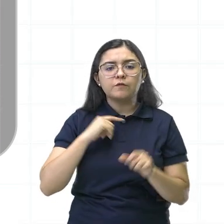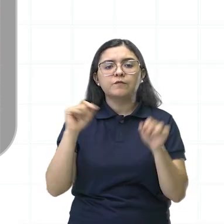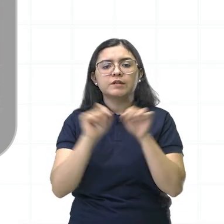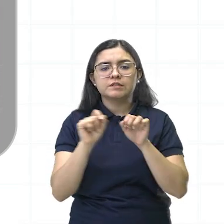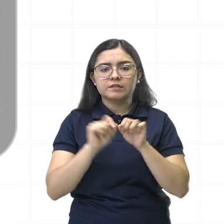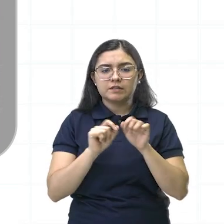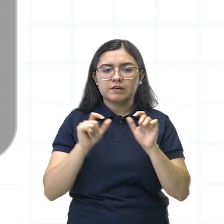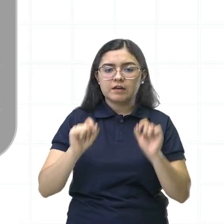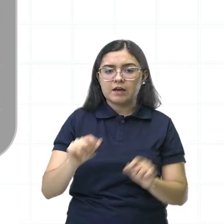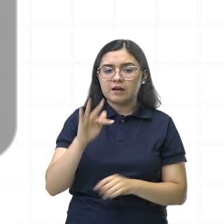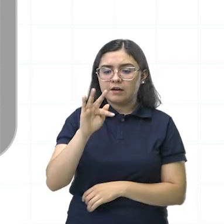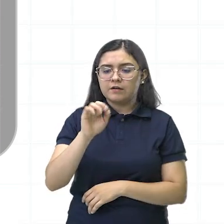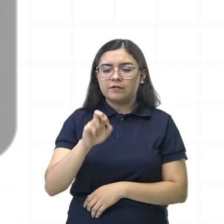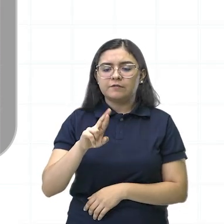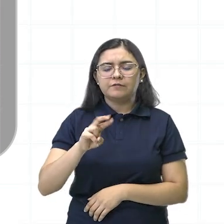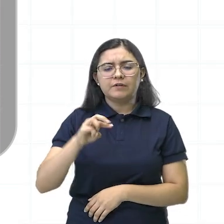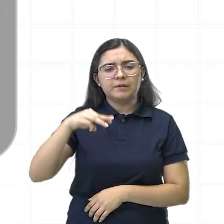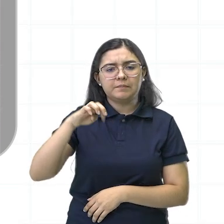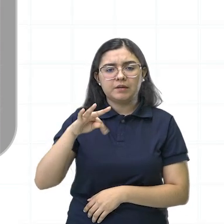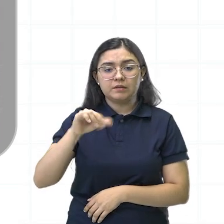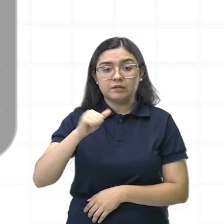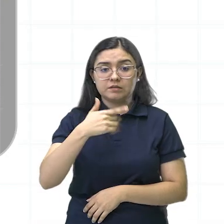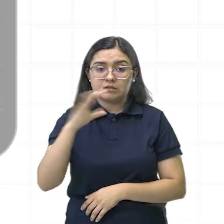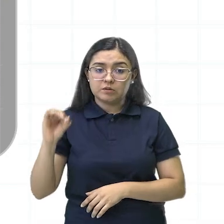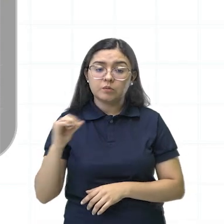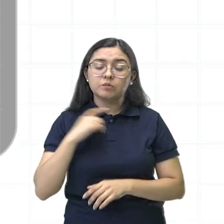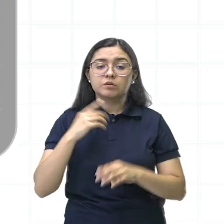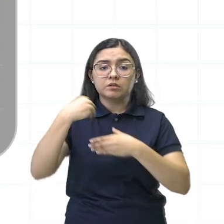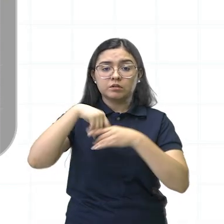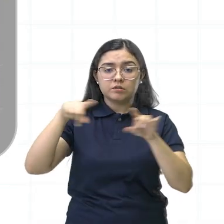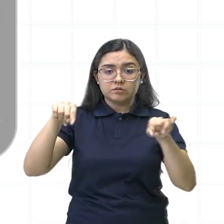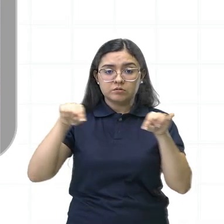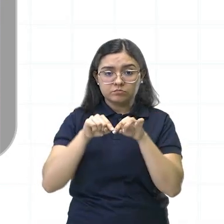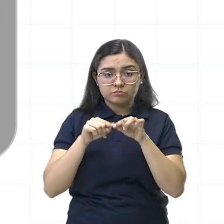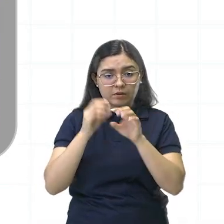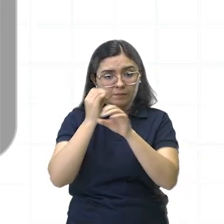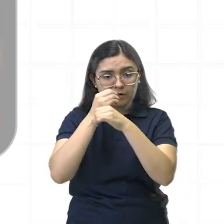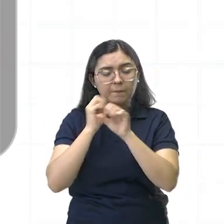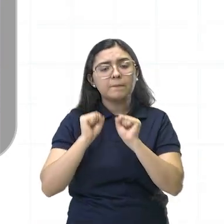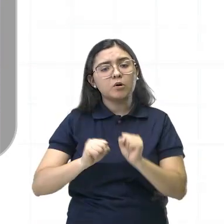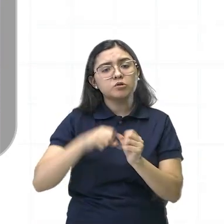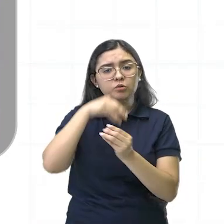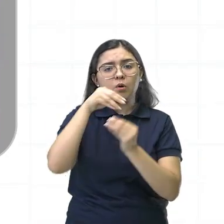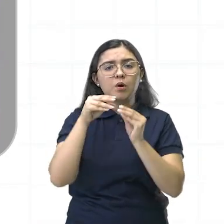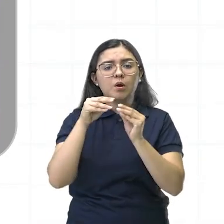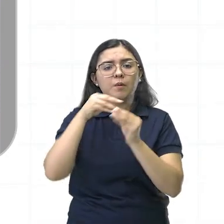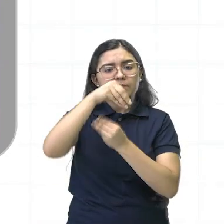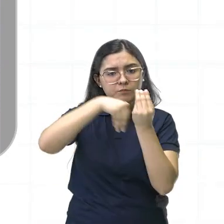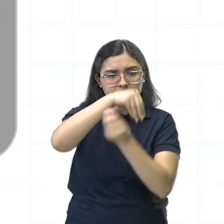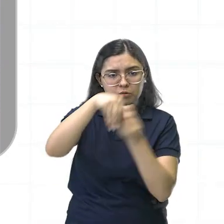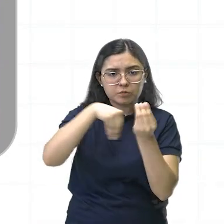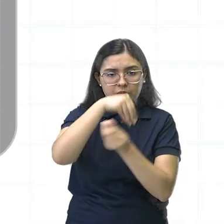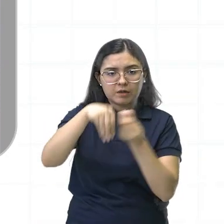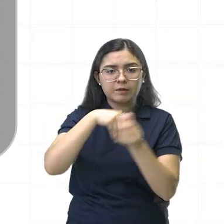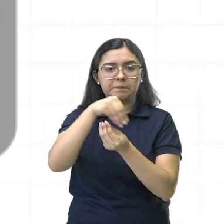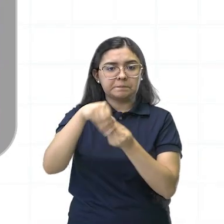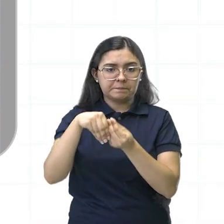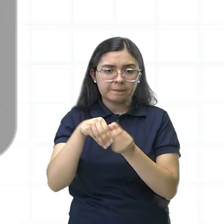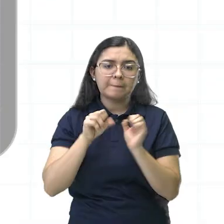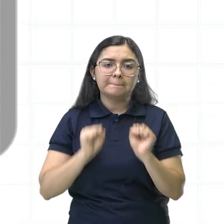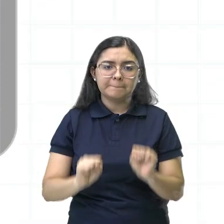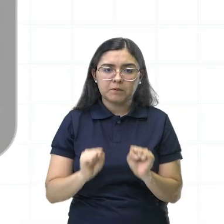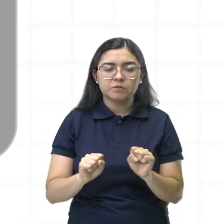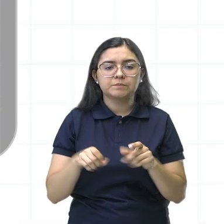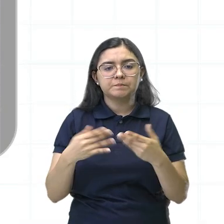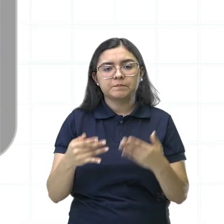fermentação dele em laboratório, por exemplo, eu posso misturar ingredientes, né? A mistura desses ingredientes aí